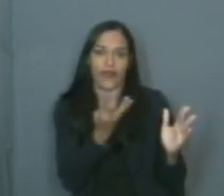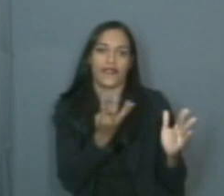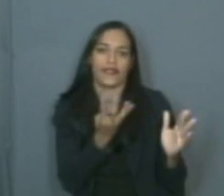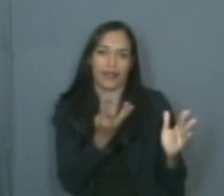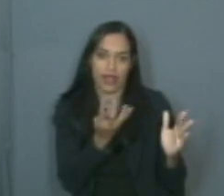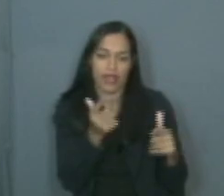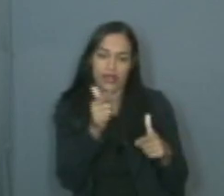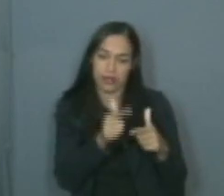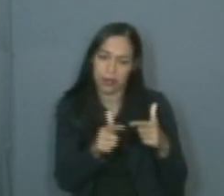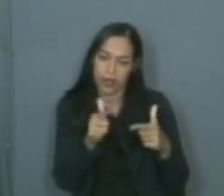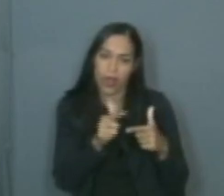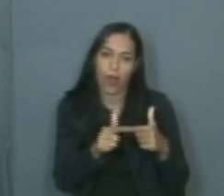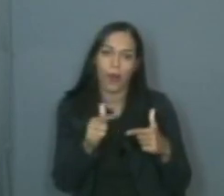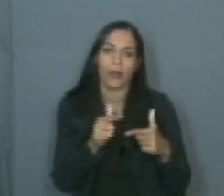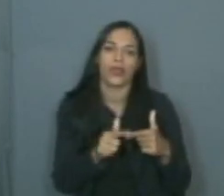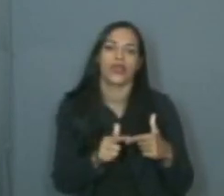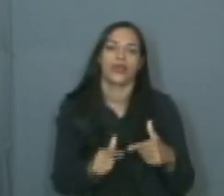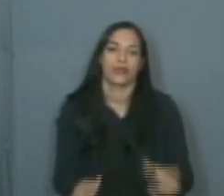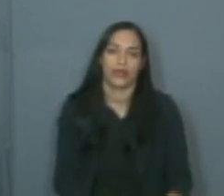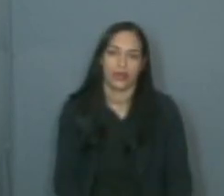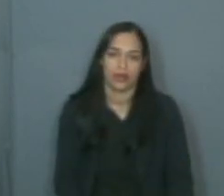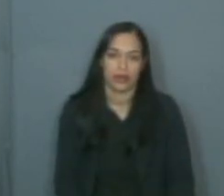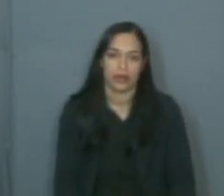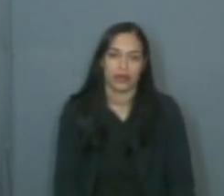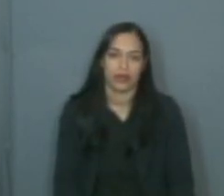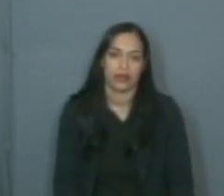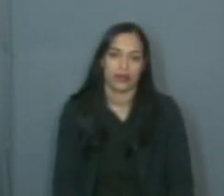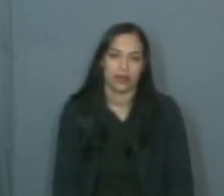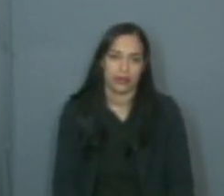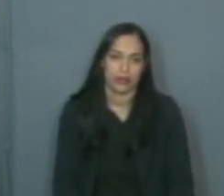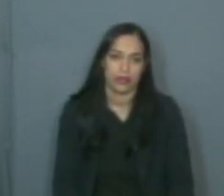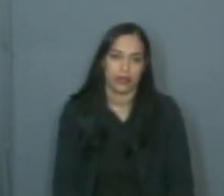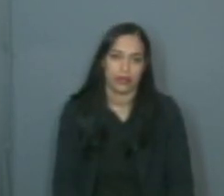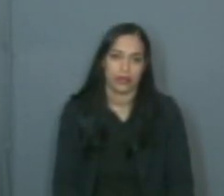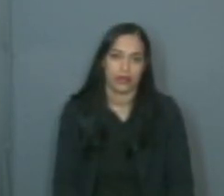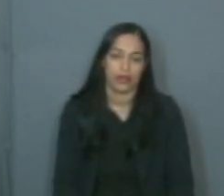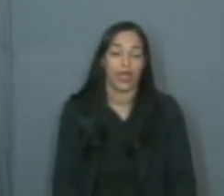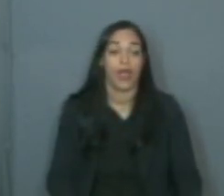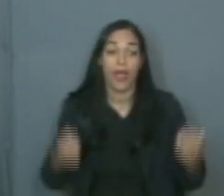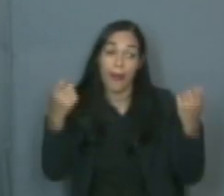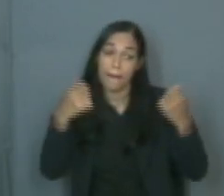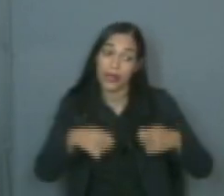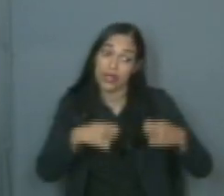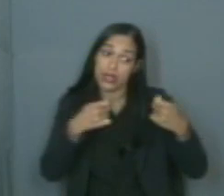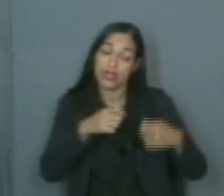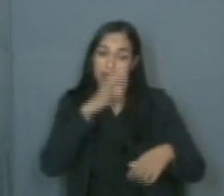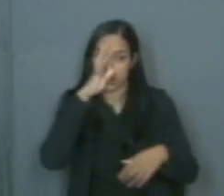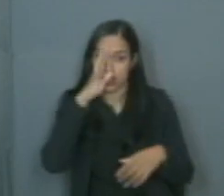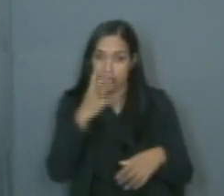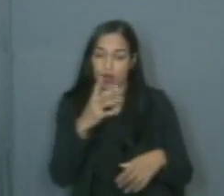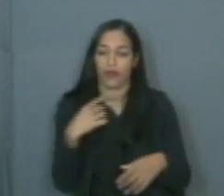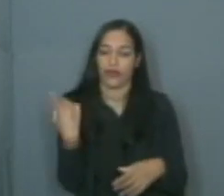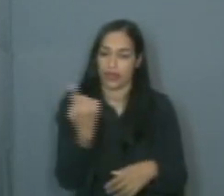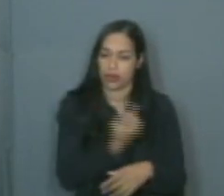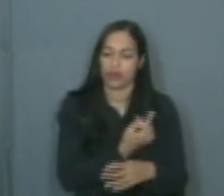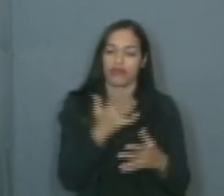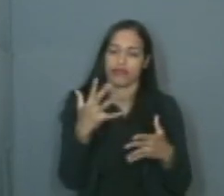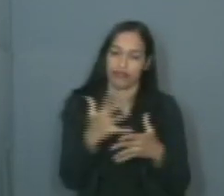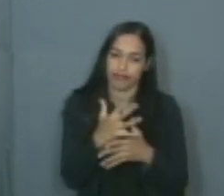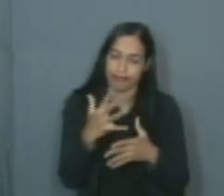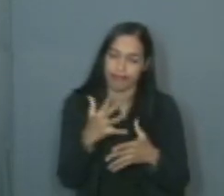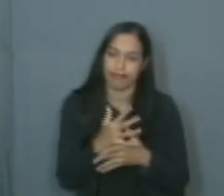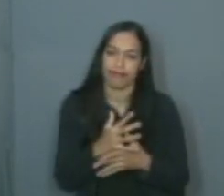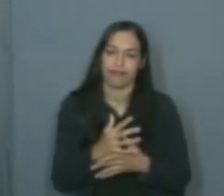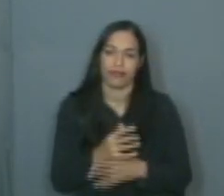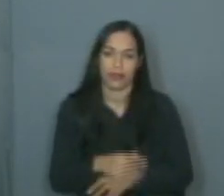questão. Entendeu? Essa questão. Sabe? Porque tem uma questão que precisa ser solucionada na nossa cidade. Mas